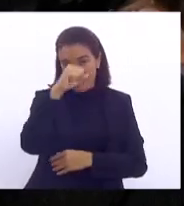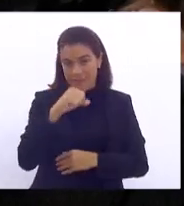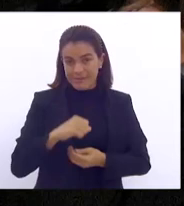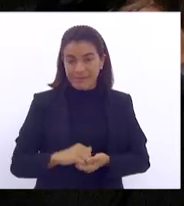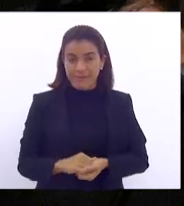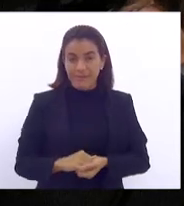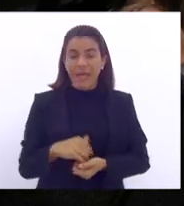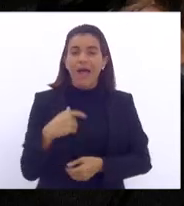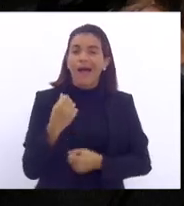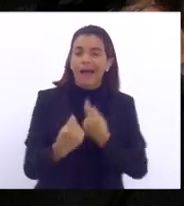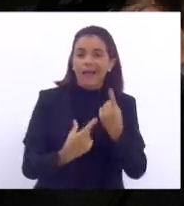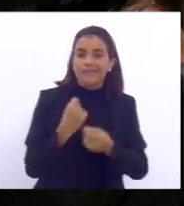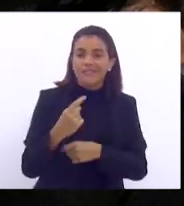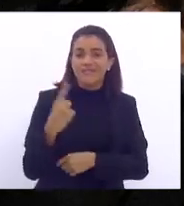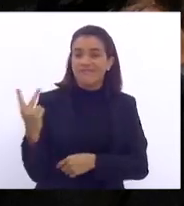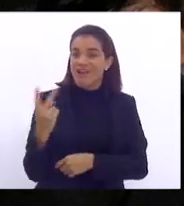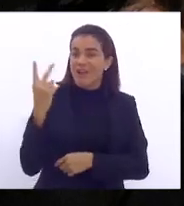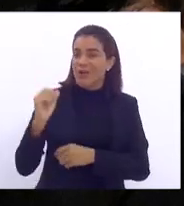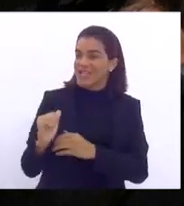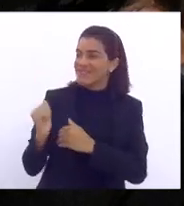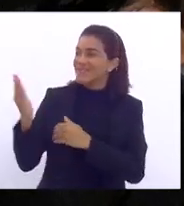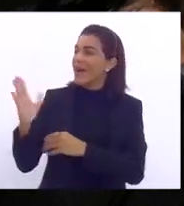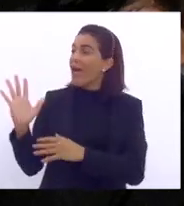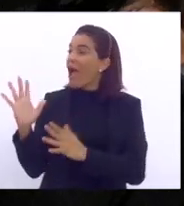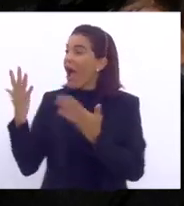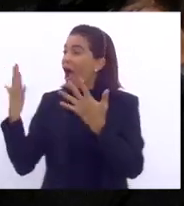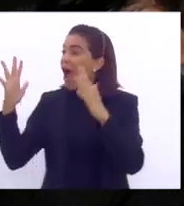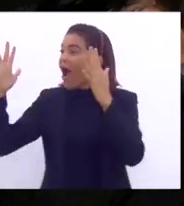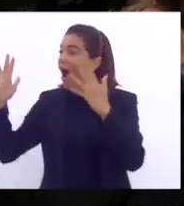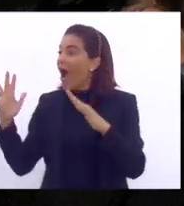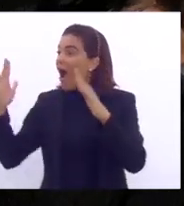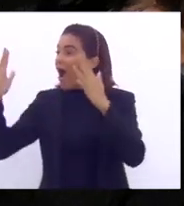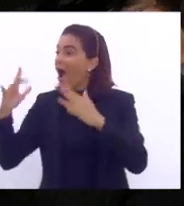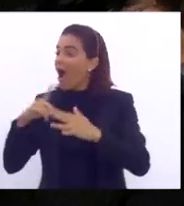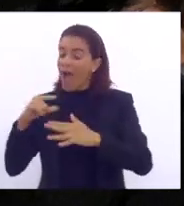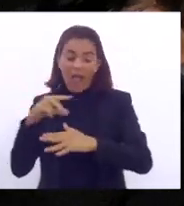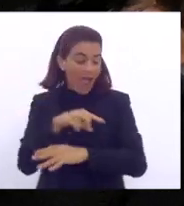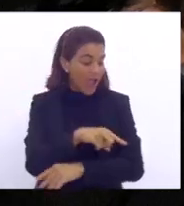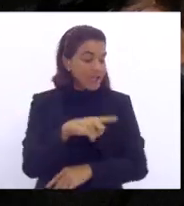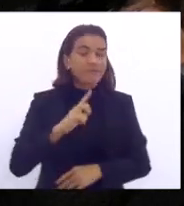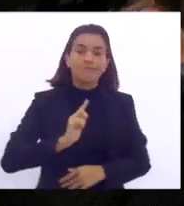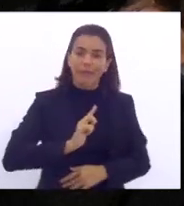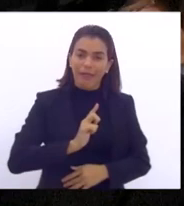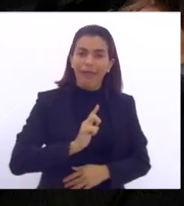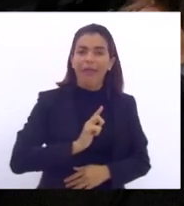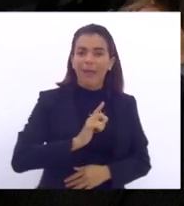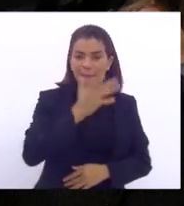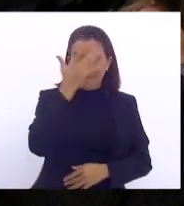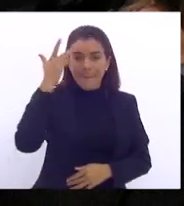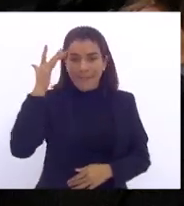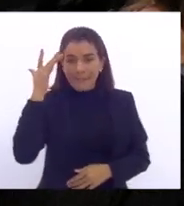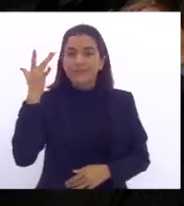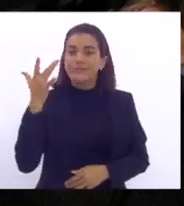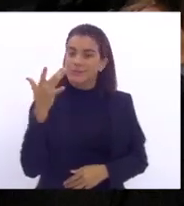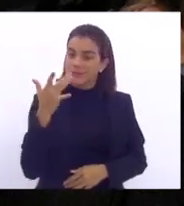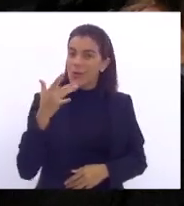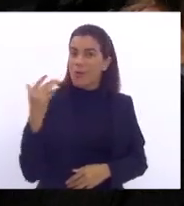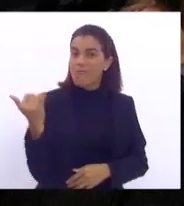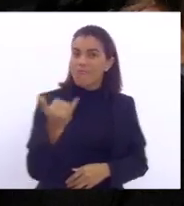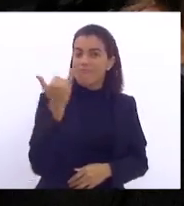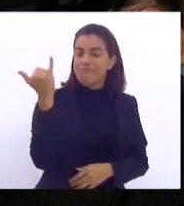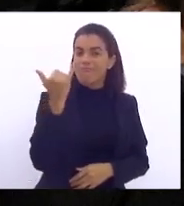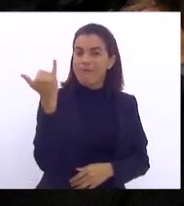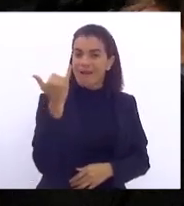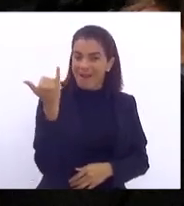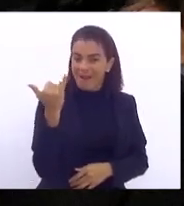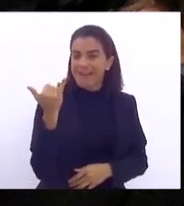das vezes a gente valoriza o de fora e esquece que às vezes embaixo dos nossos olhos dentro da casa da gente tem gente de tamanho envergadura